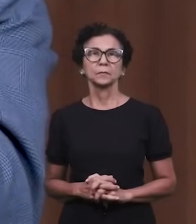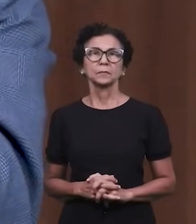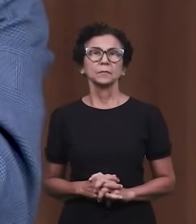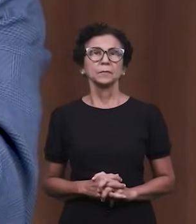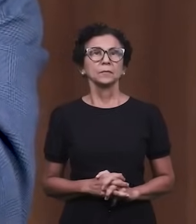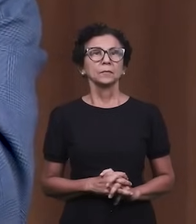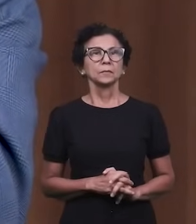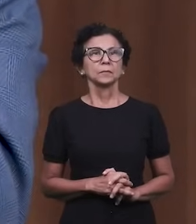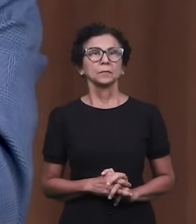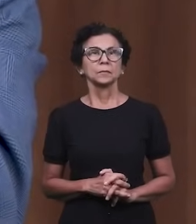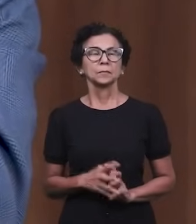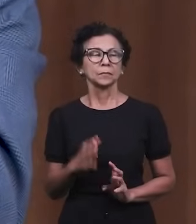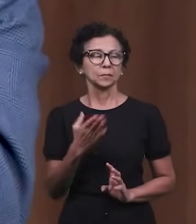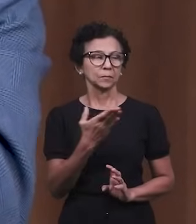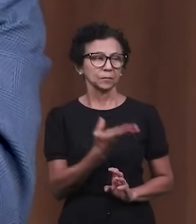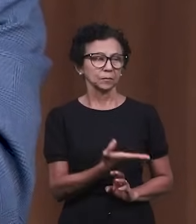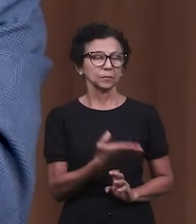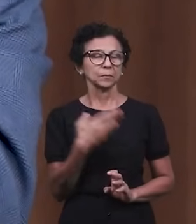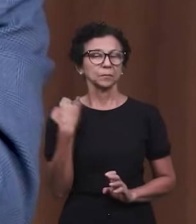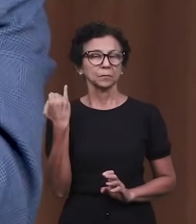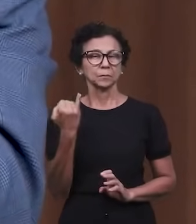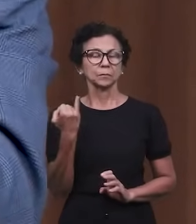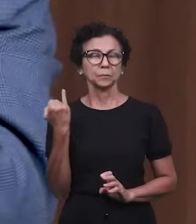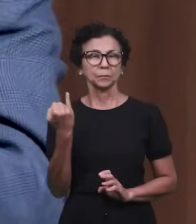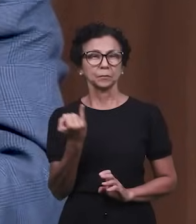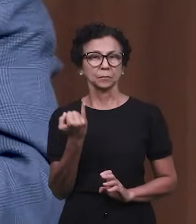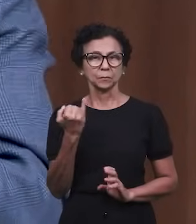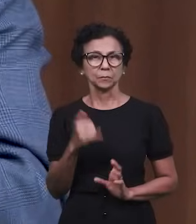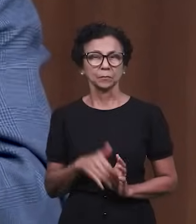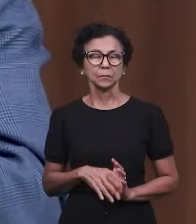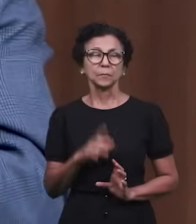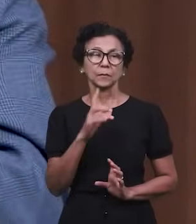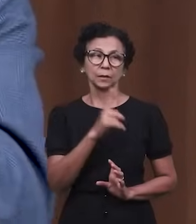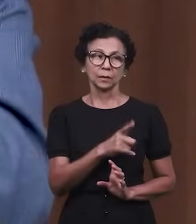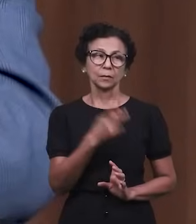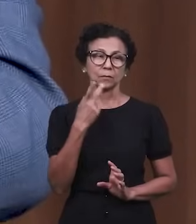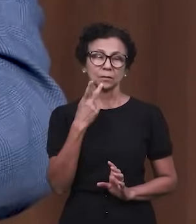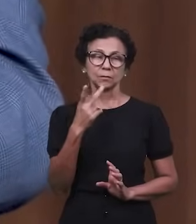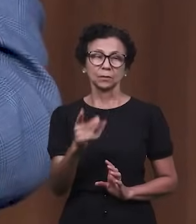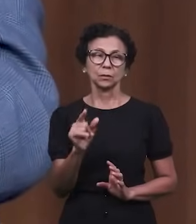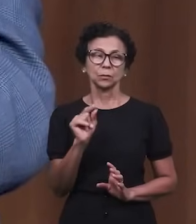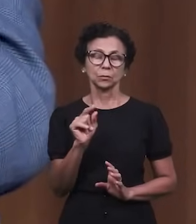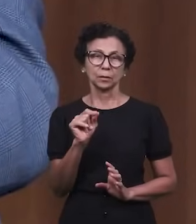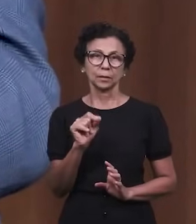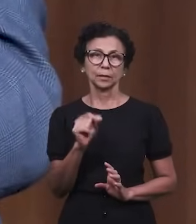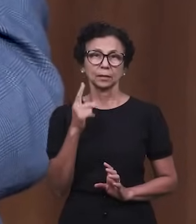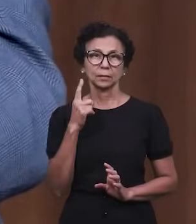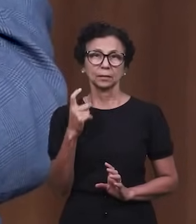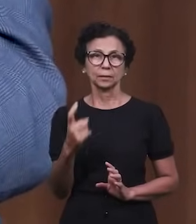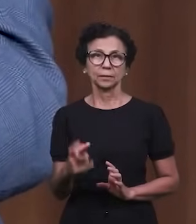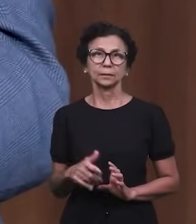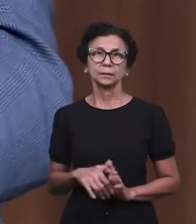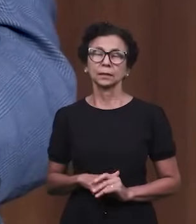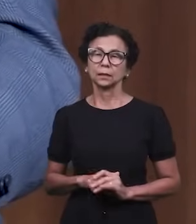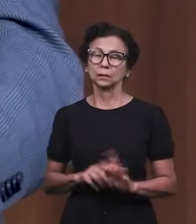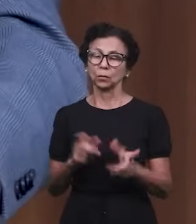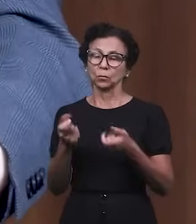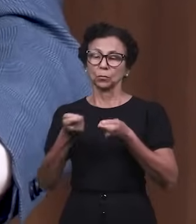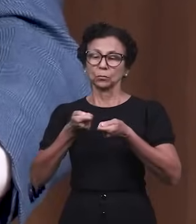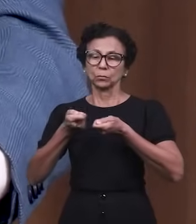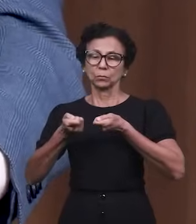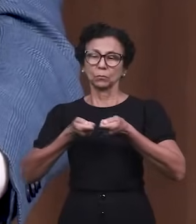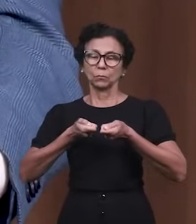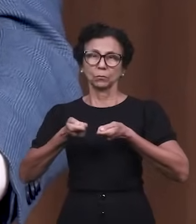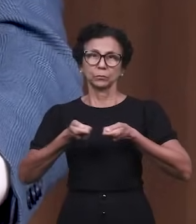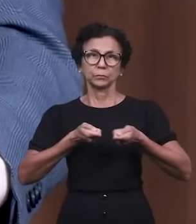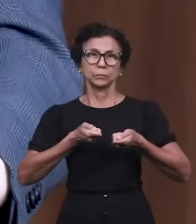você discernir dentro da... E não deixar, e você falou muito bem isso, não deixar a coisa sair do